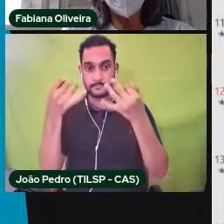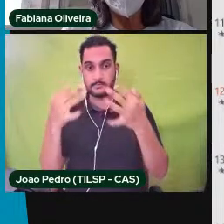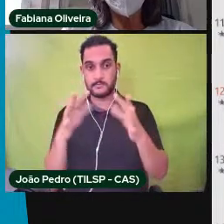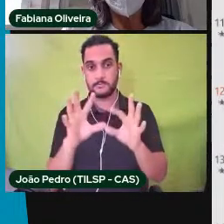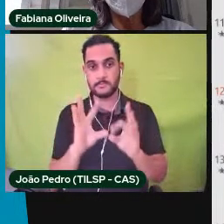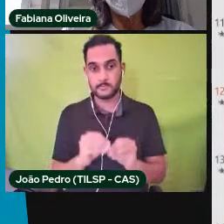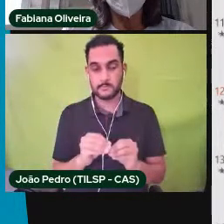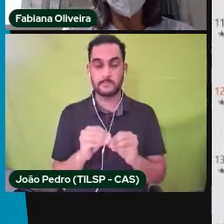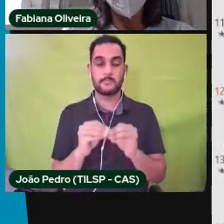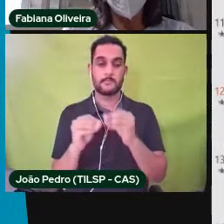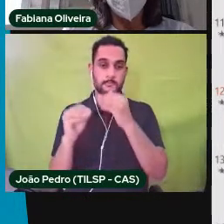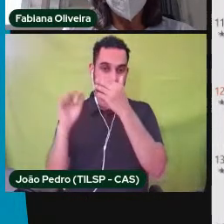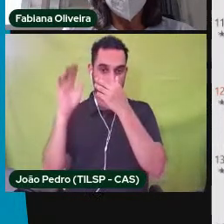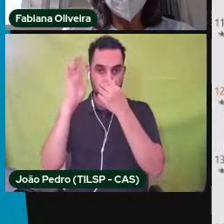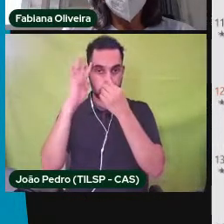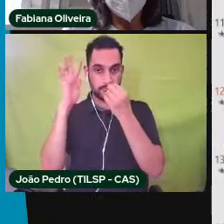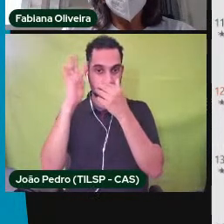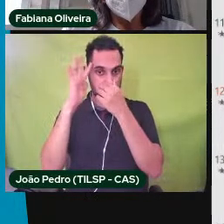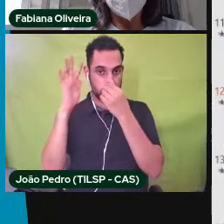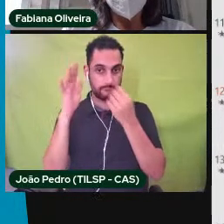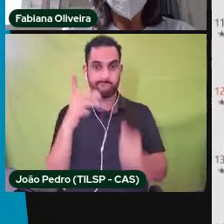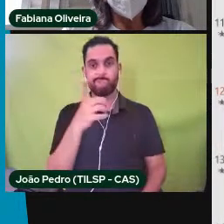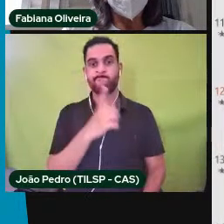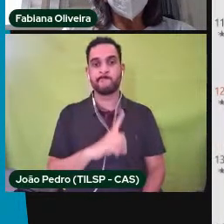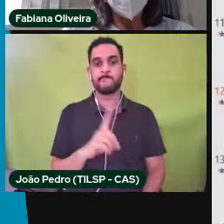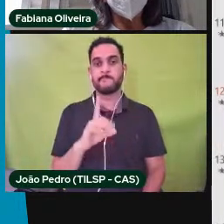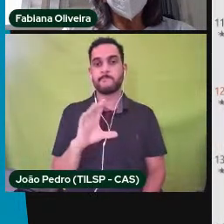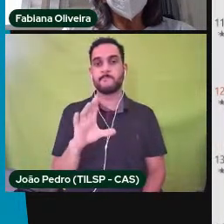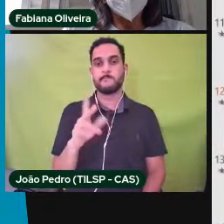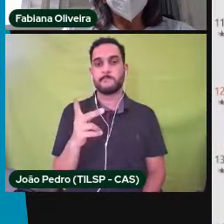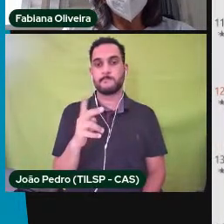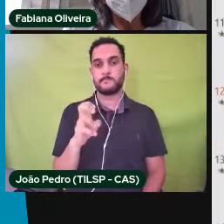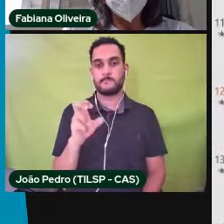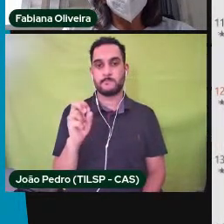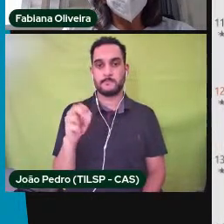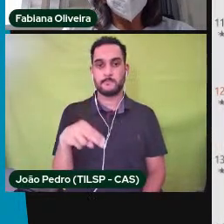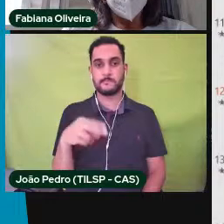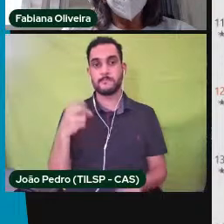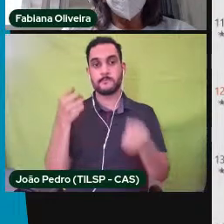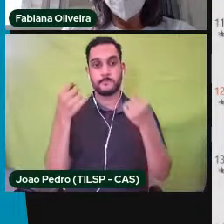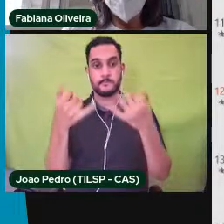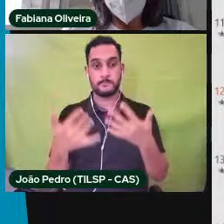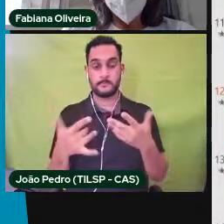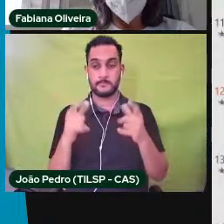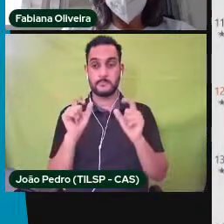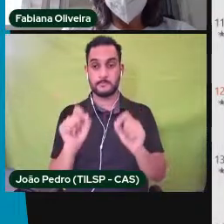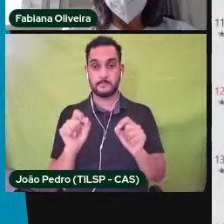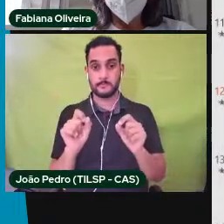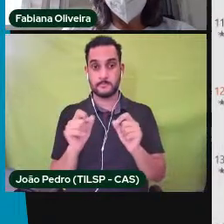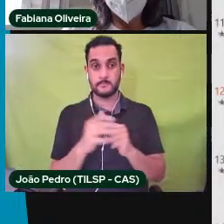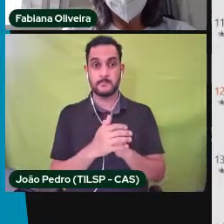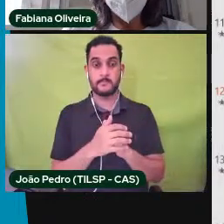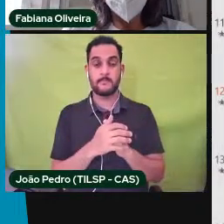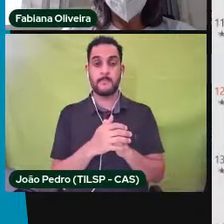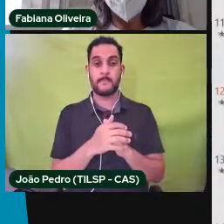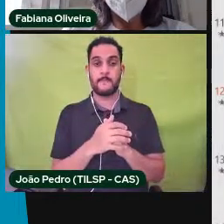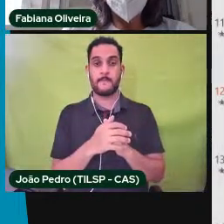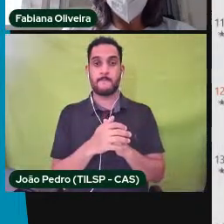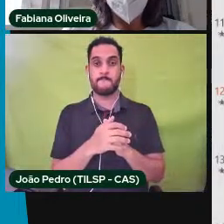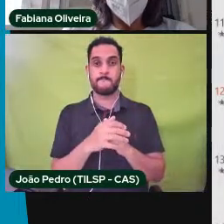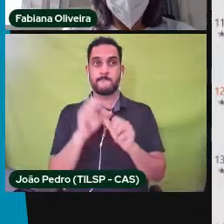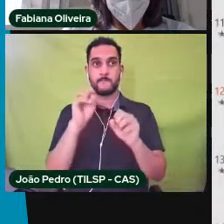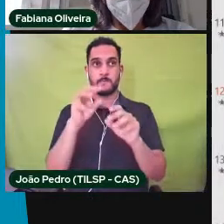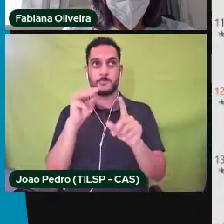pensamento inspirado na declaração de Incheon, ela diz o seguinte: nenhuma meta de educação deverá ser